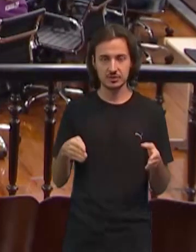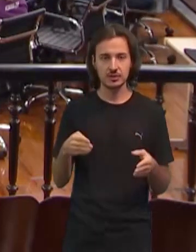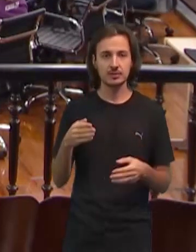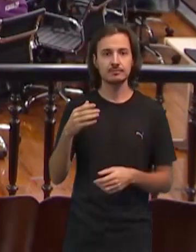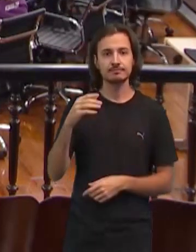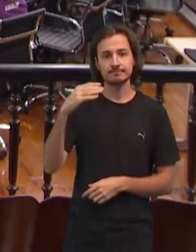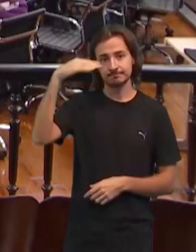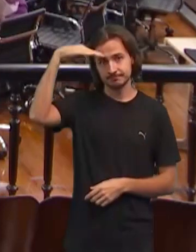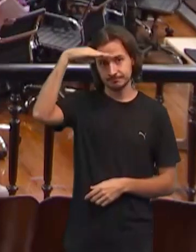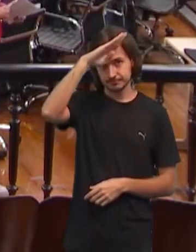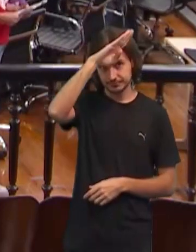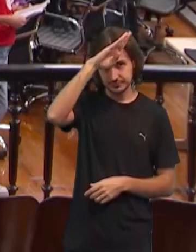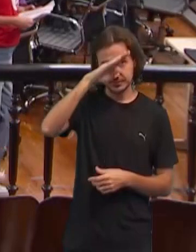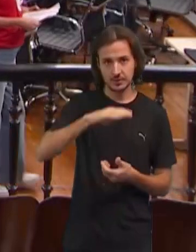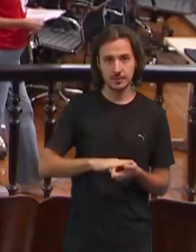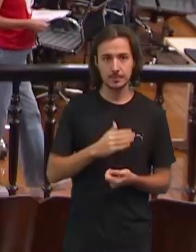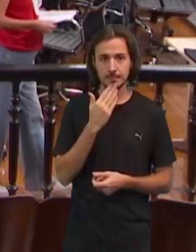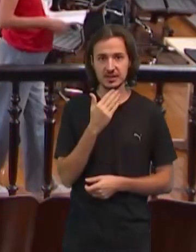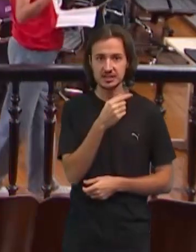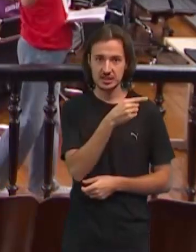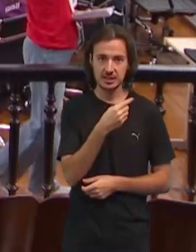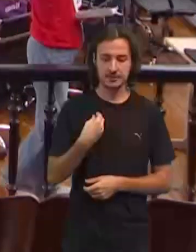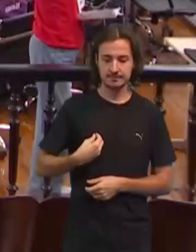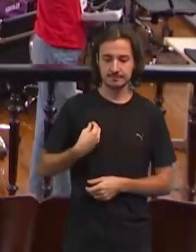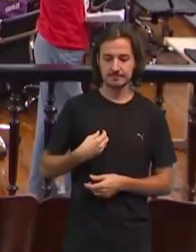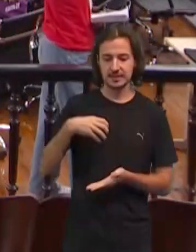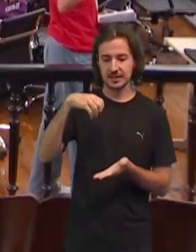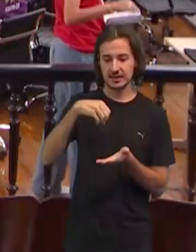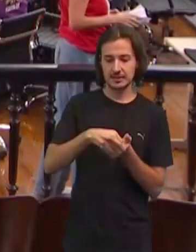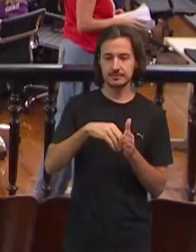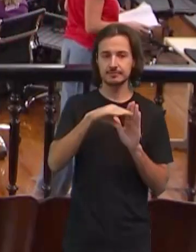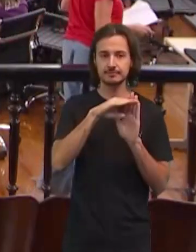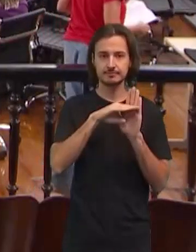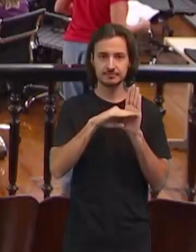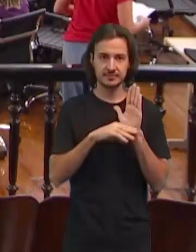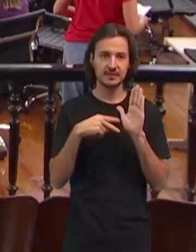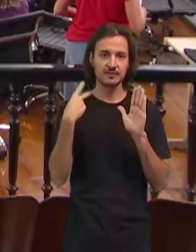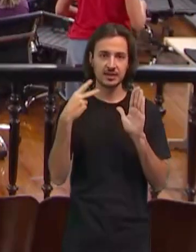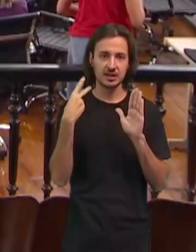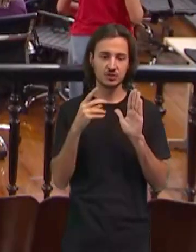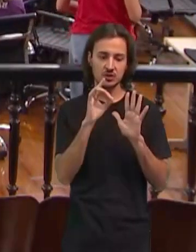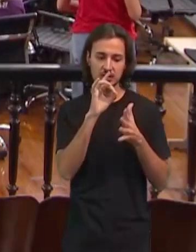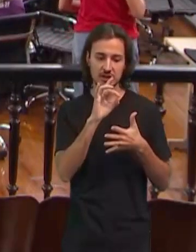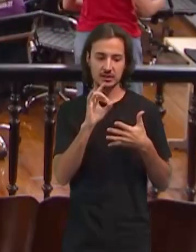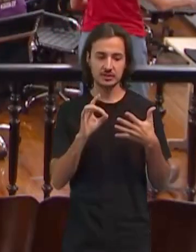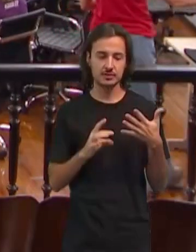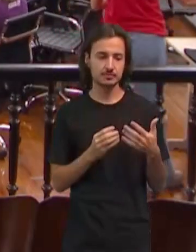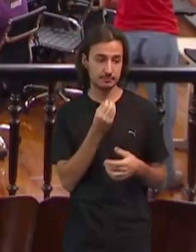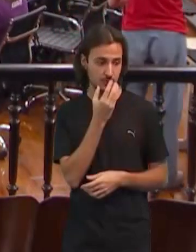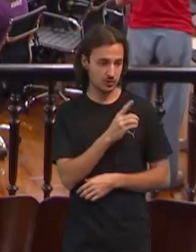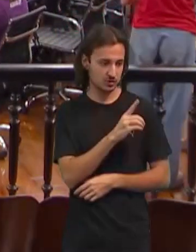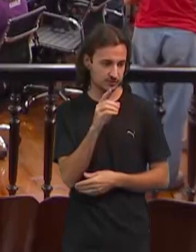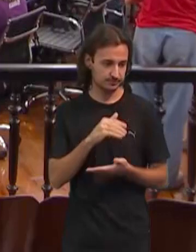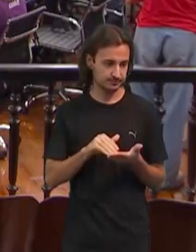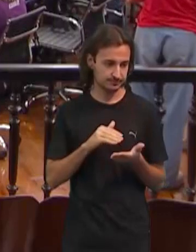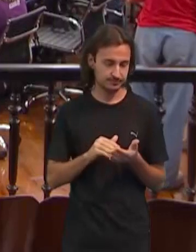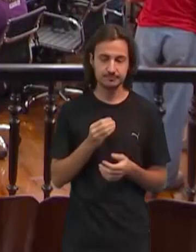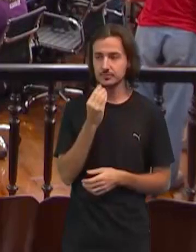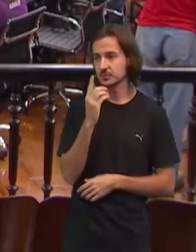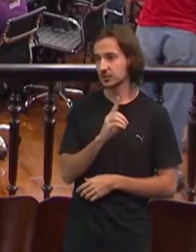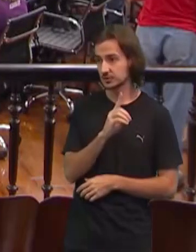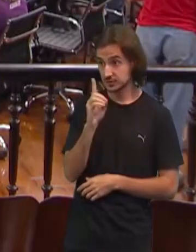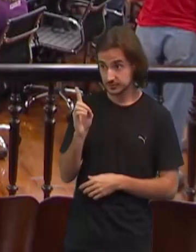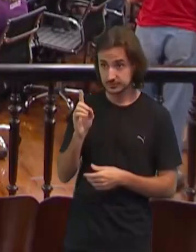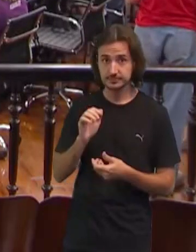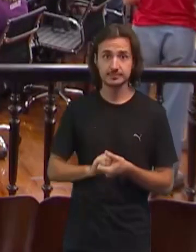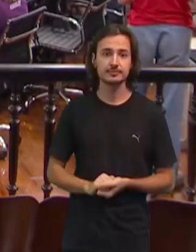Marlon Siqueira, que promova a chamada de presença dos senhores vereadores. Muito bom dia, secretário. Bom dia, senhor presidente. Bom